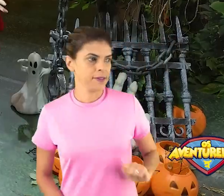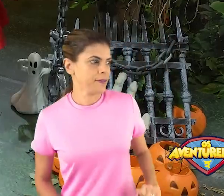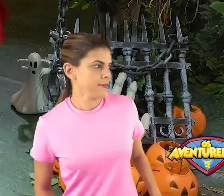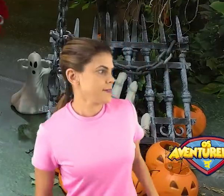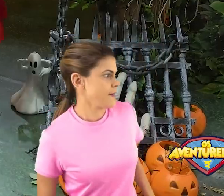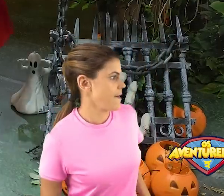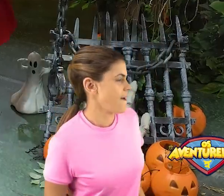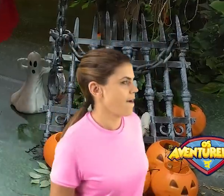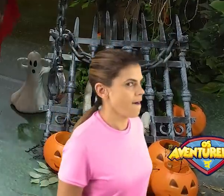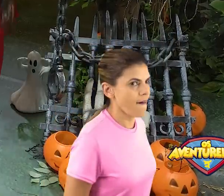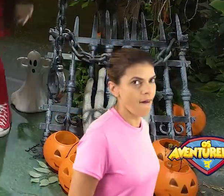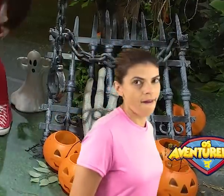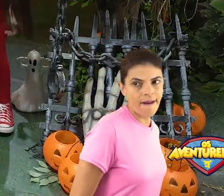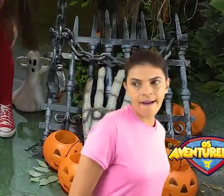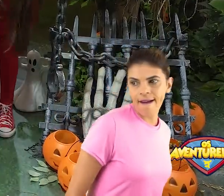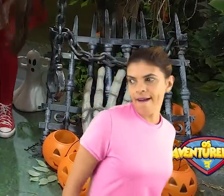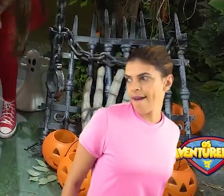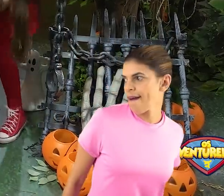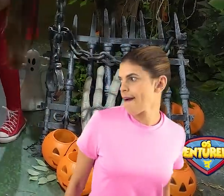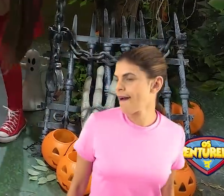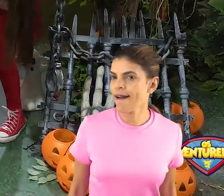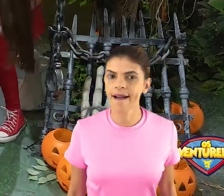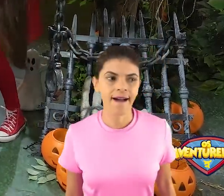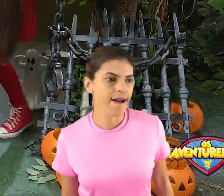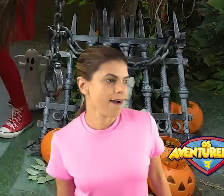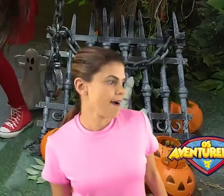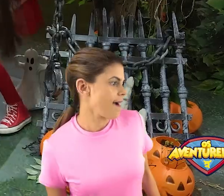Ficou! Ficou!